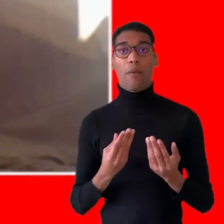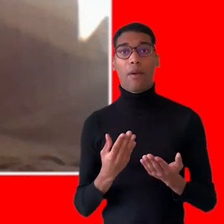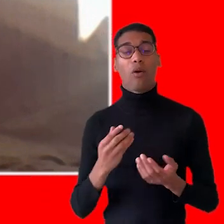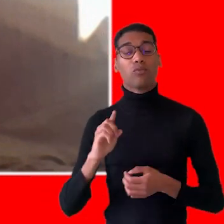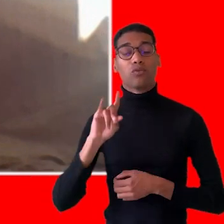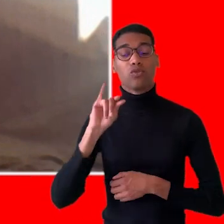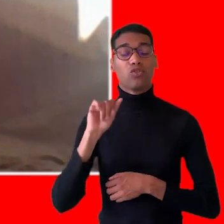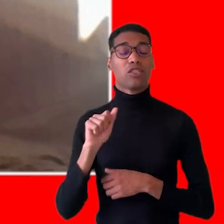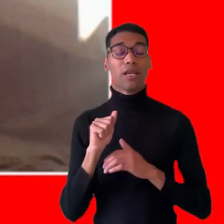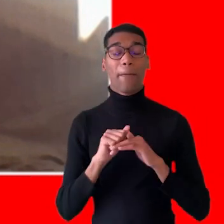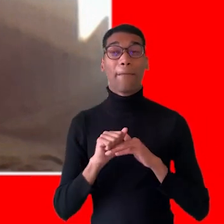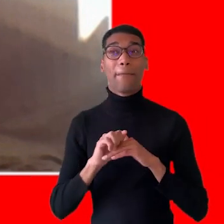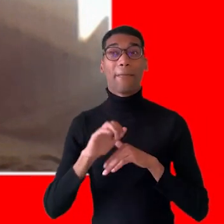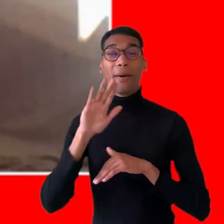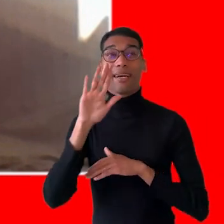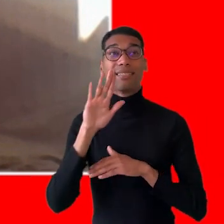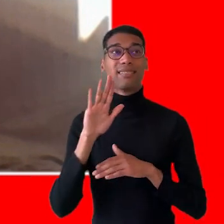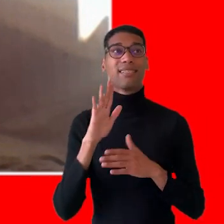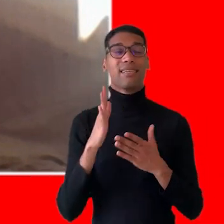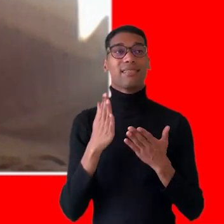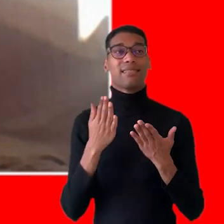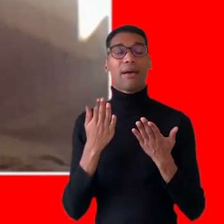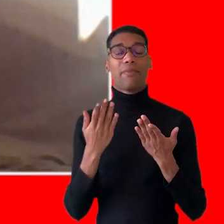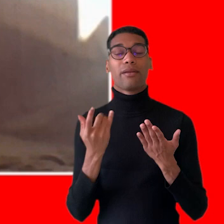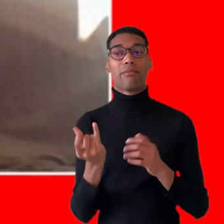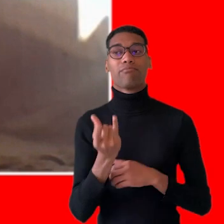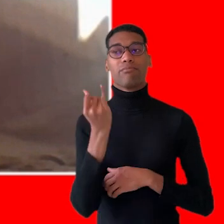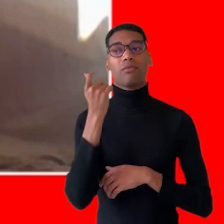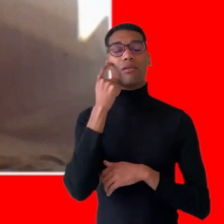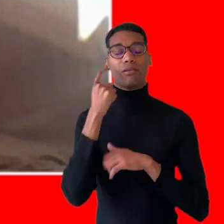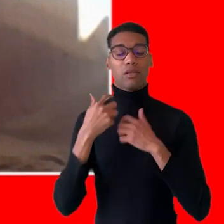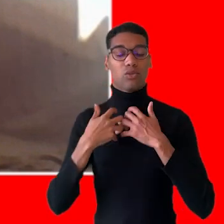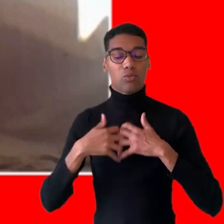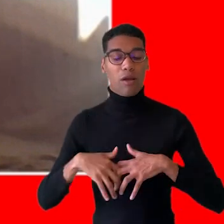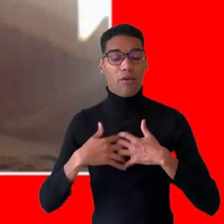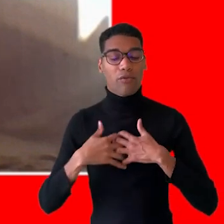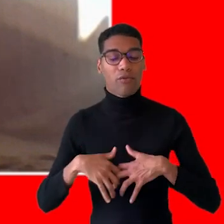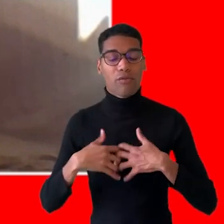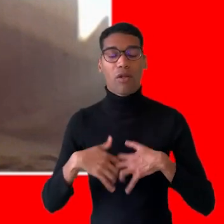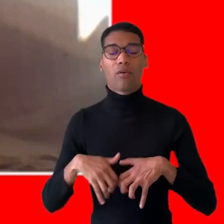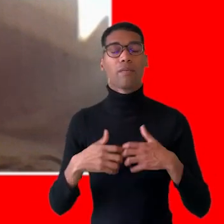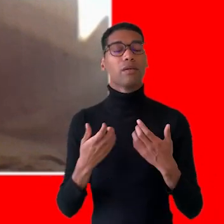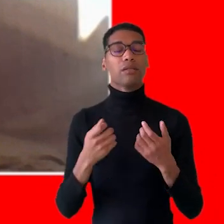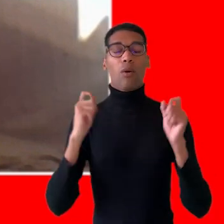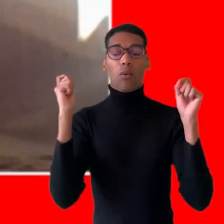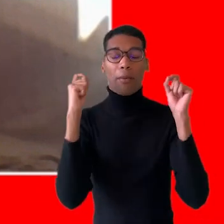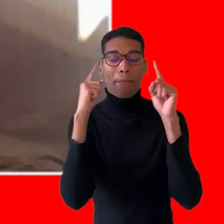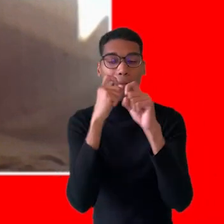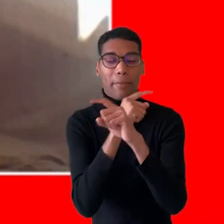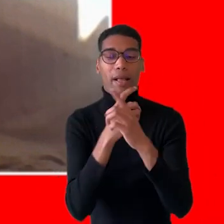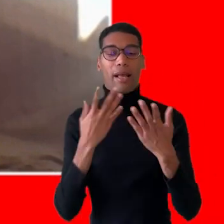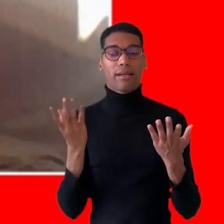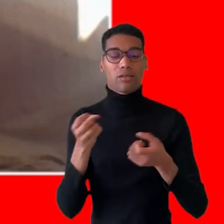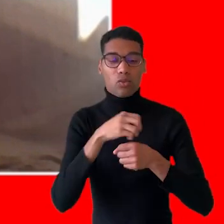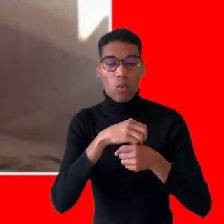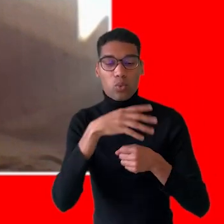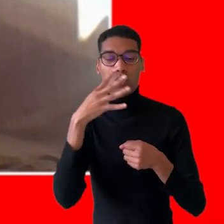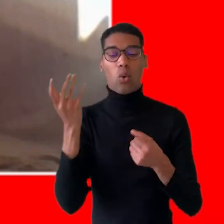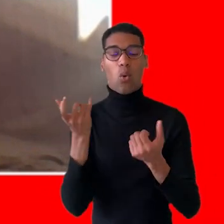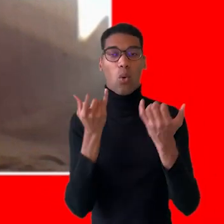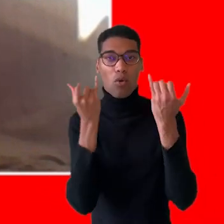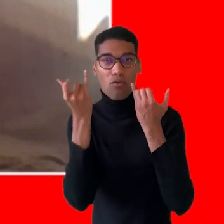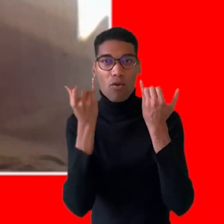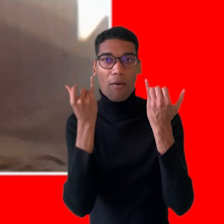ainda crítico, um dia mais que envolve uma reflexão complexa de conteúdos, de informações sobre